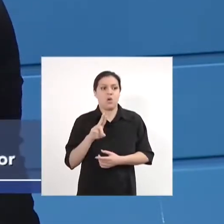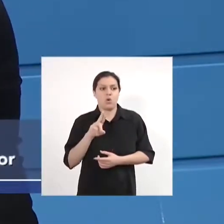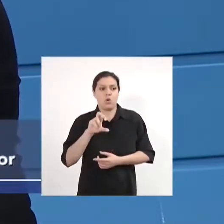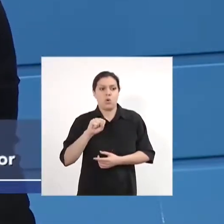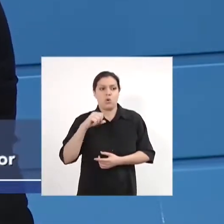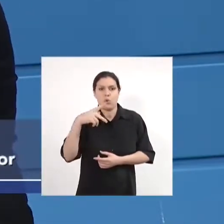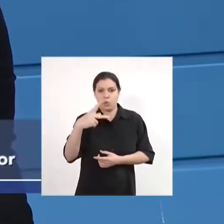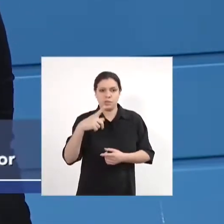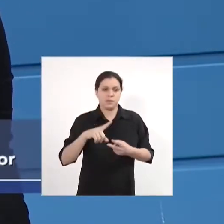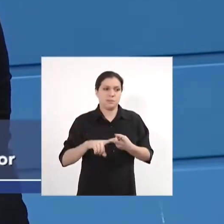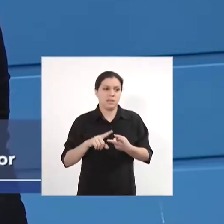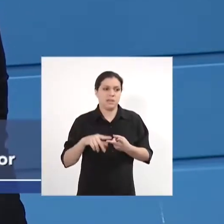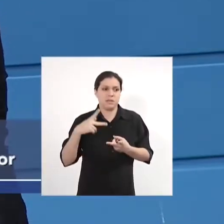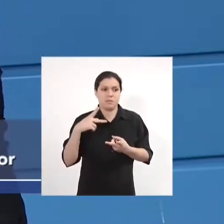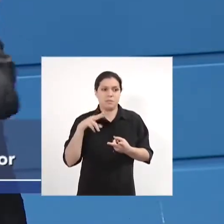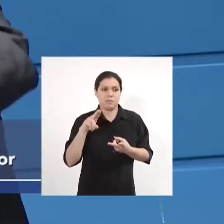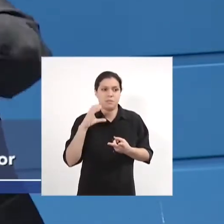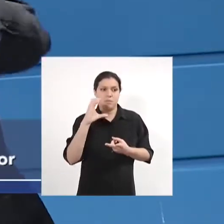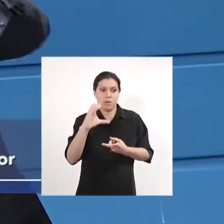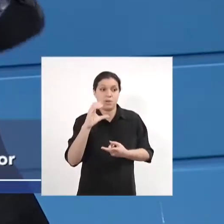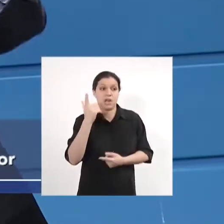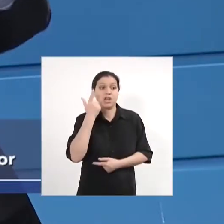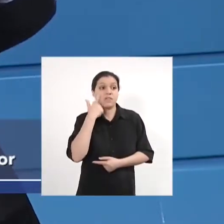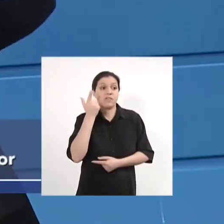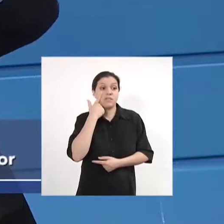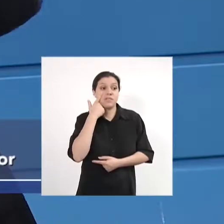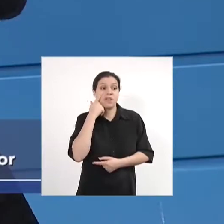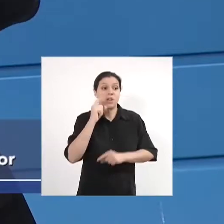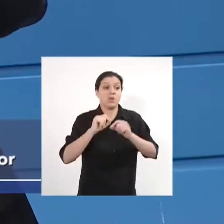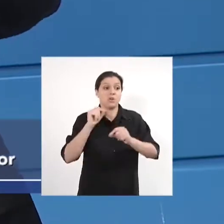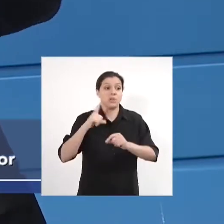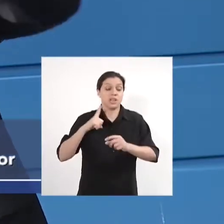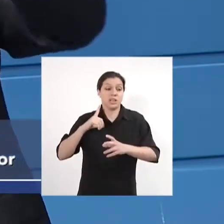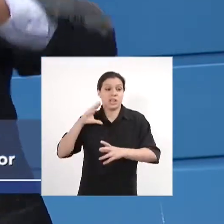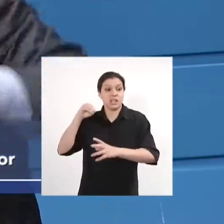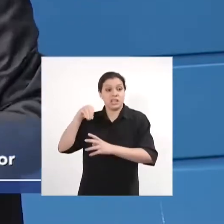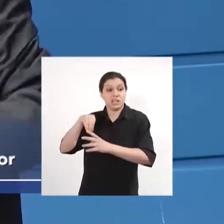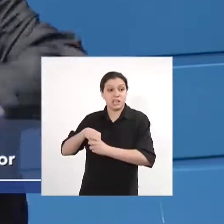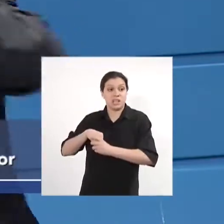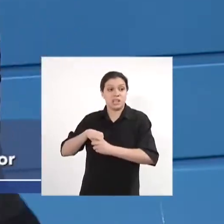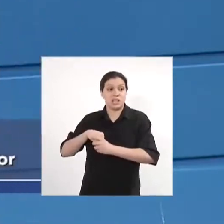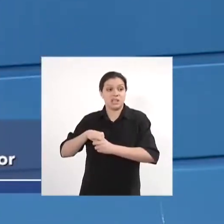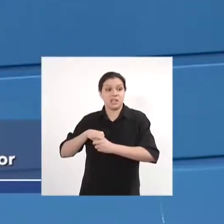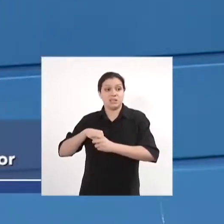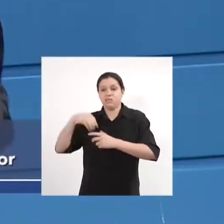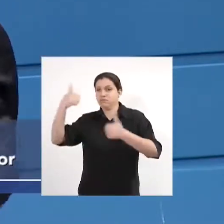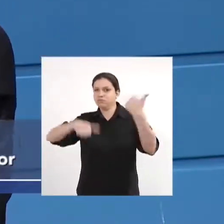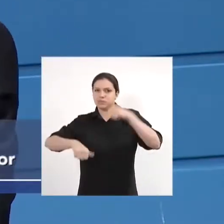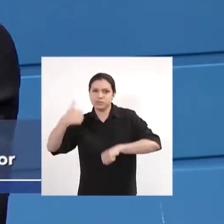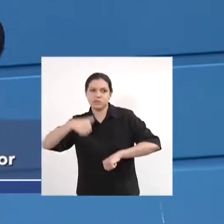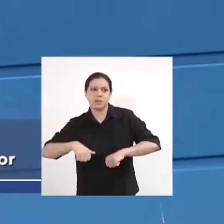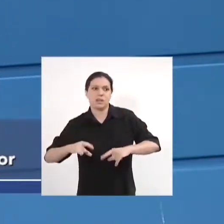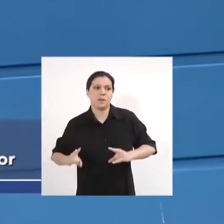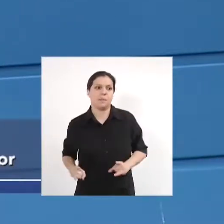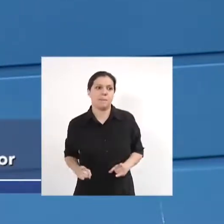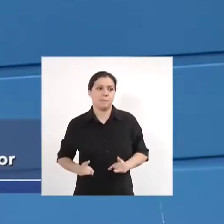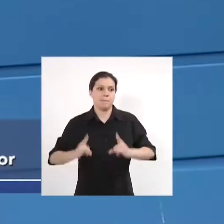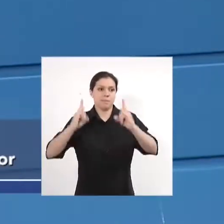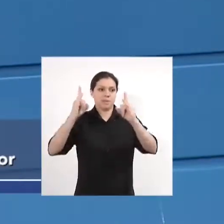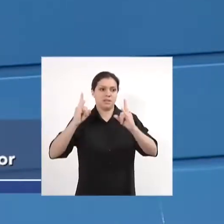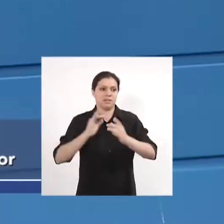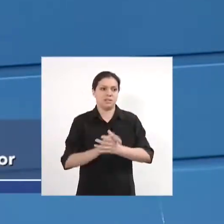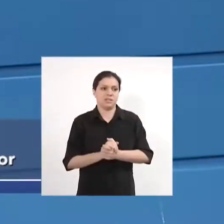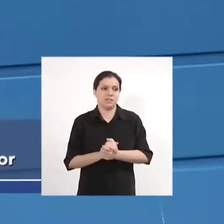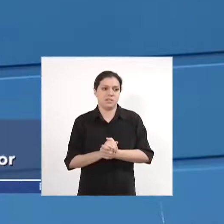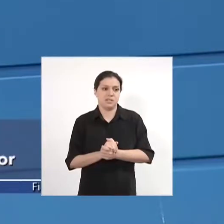lá ver, entra dentro e vê o que está escrito dentro dos laboratórios, dentro dos prédios. São coisas